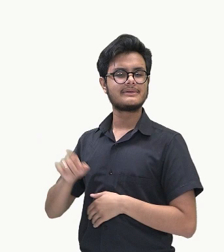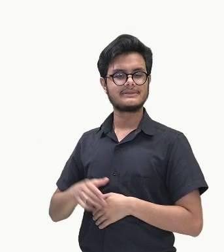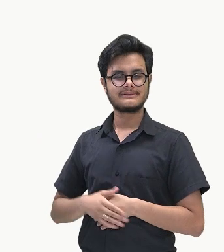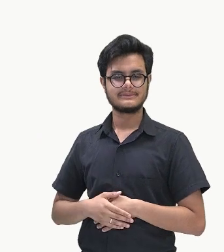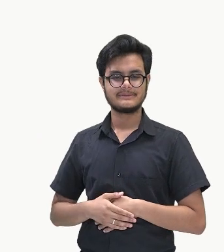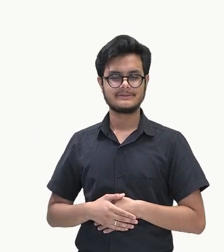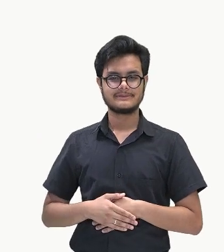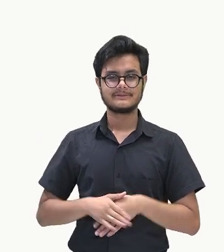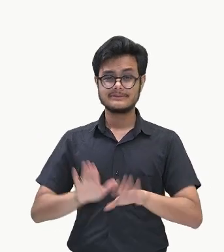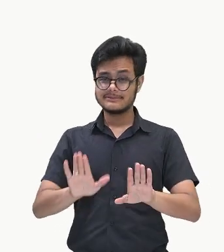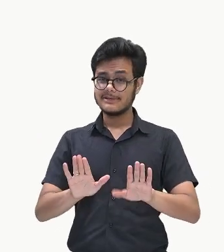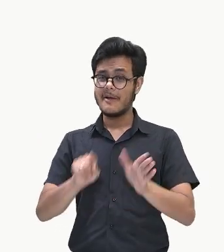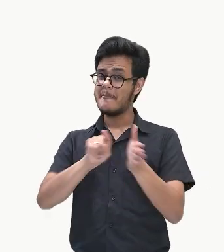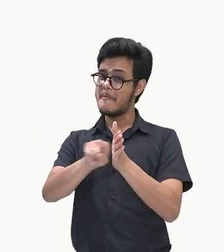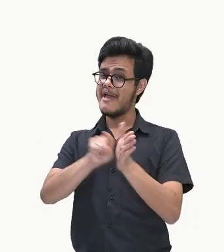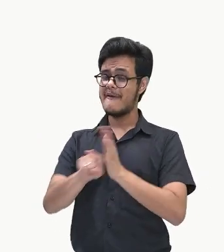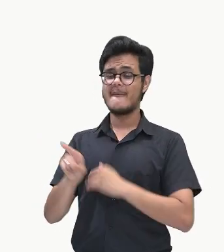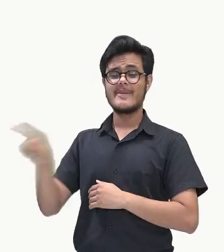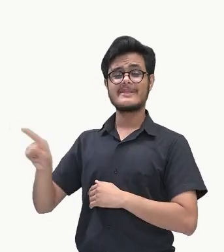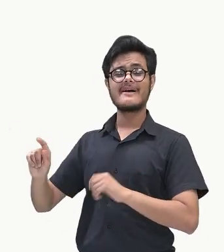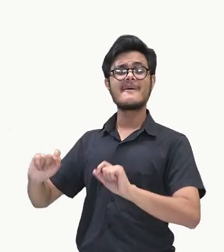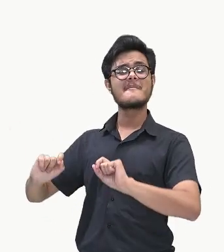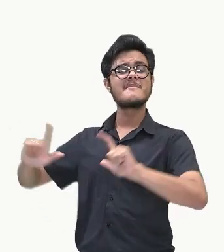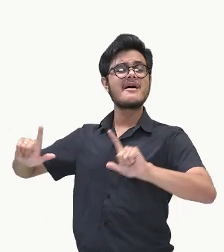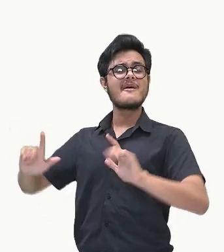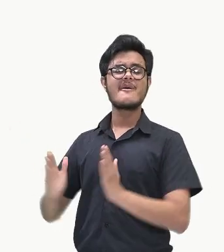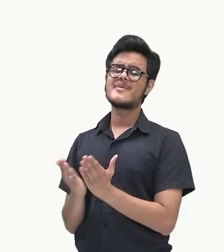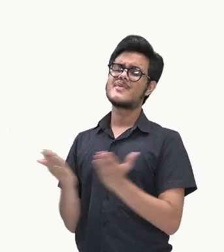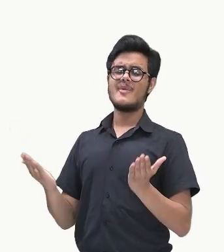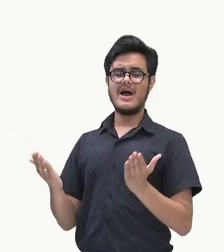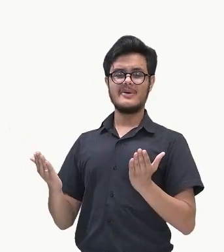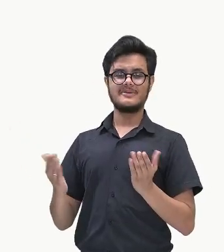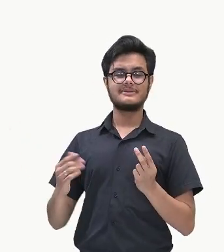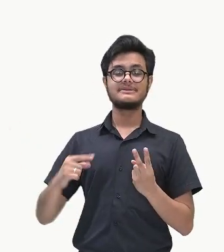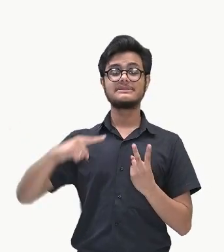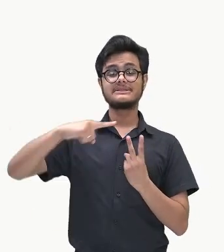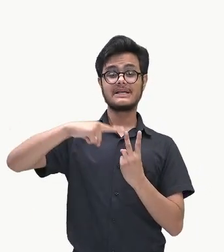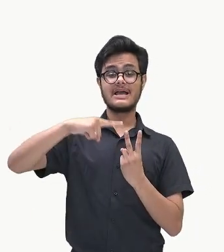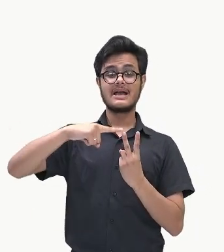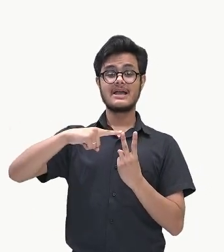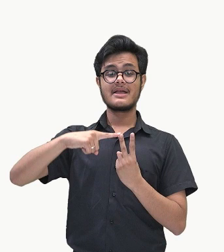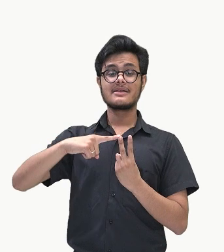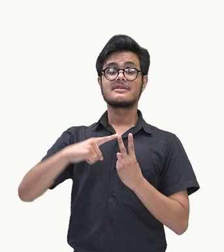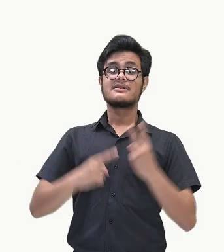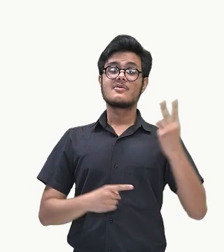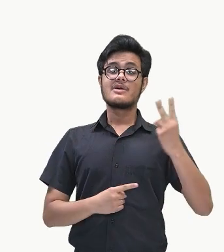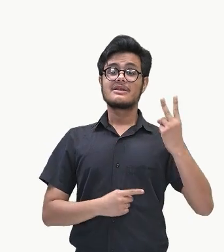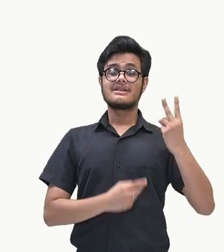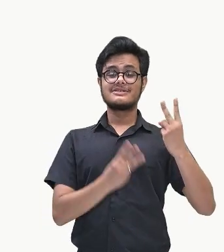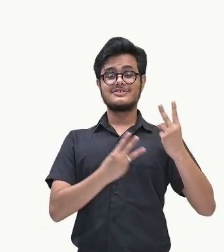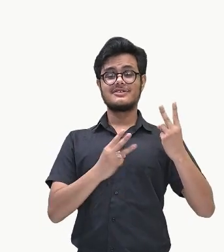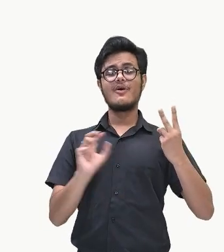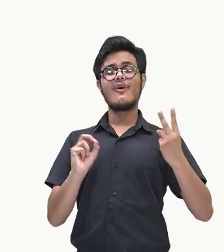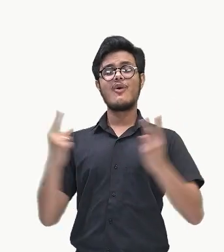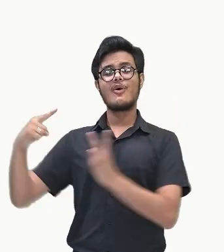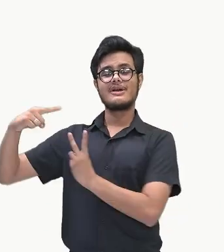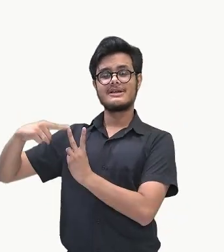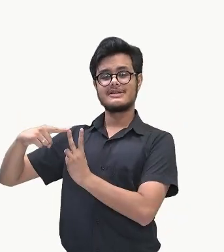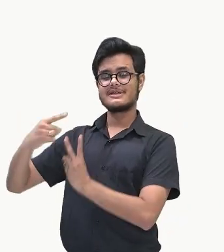nosso desafio. Quem é maior? Raiz quadrada de 3 ou raiz quarta